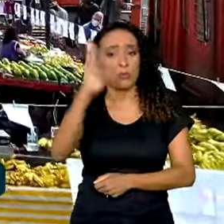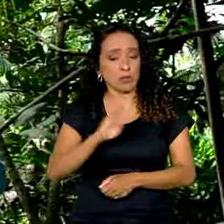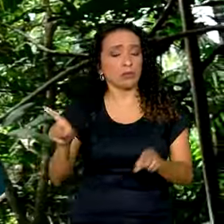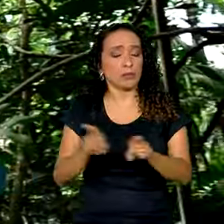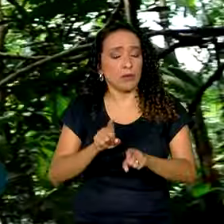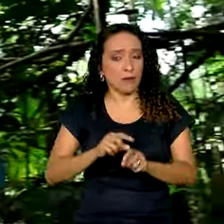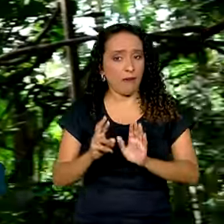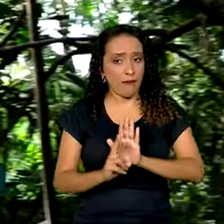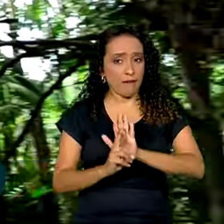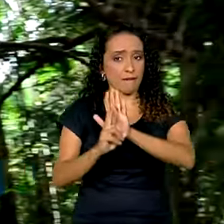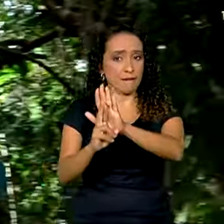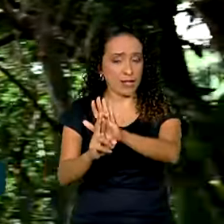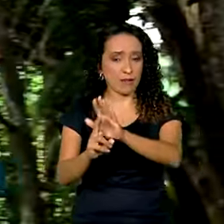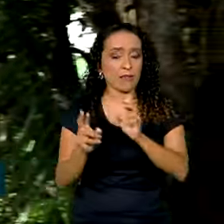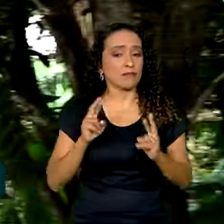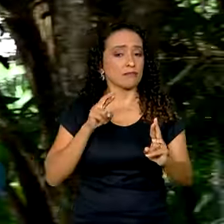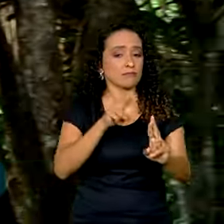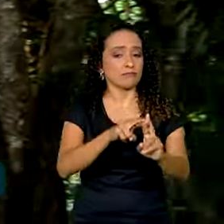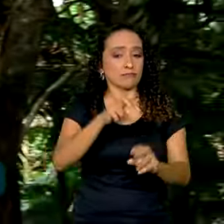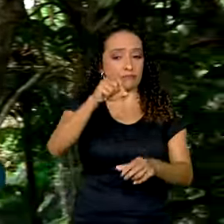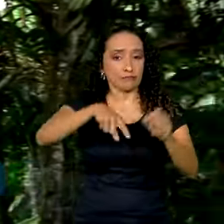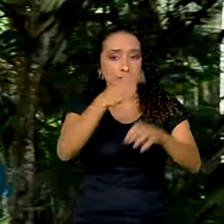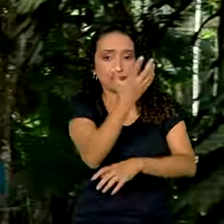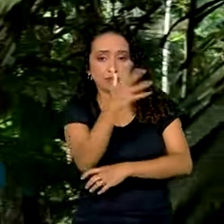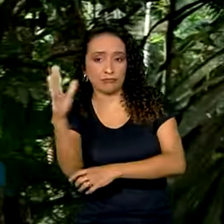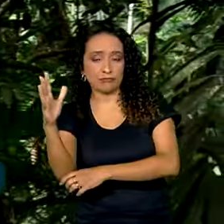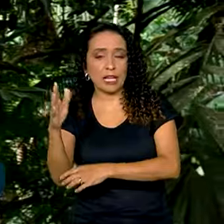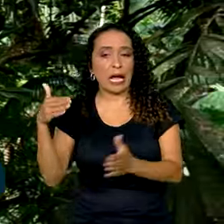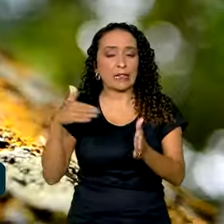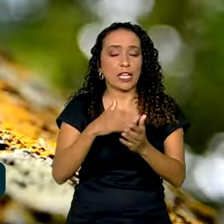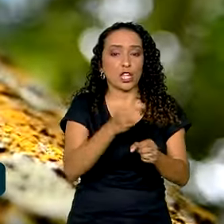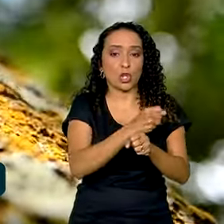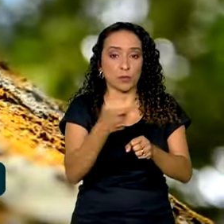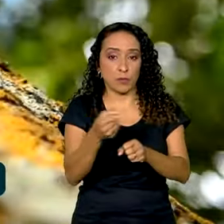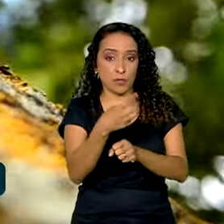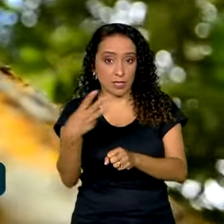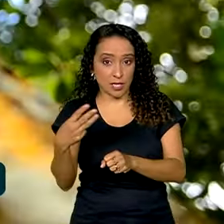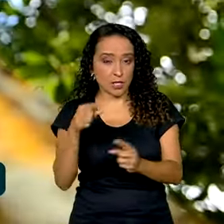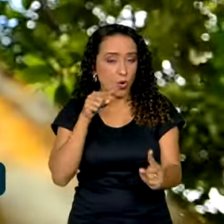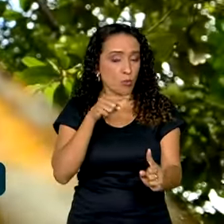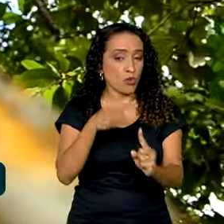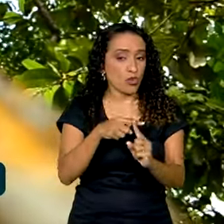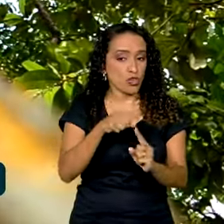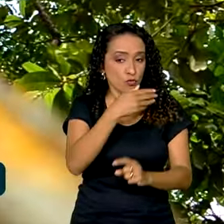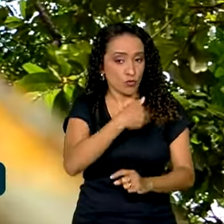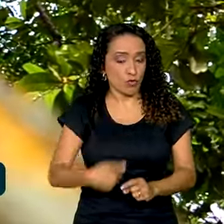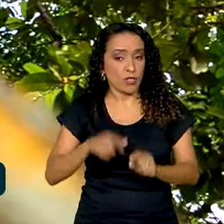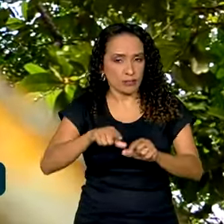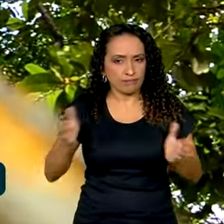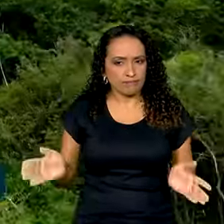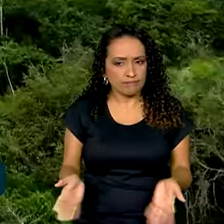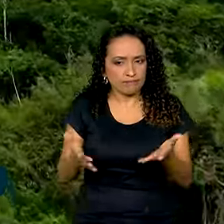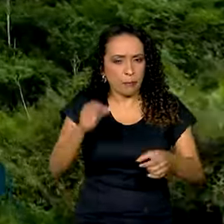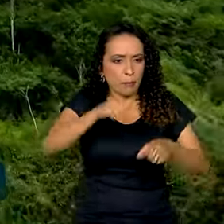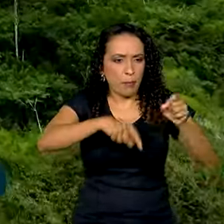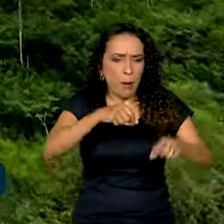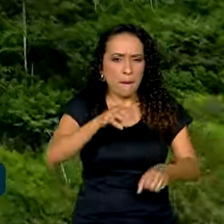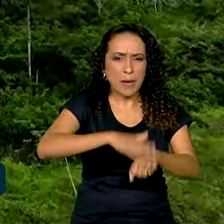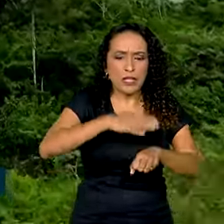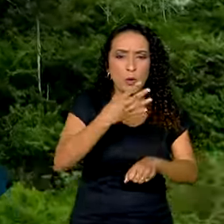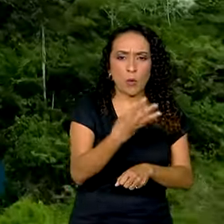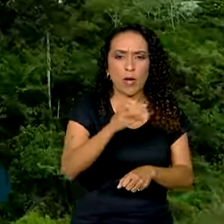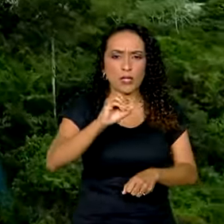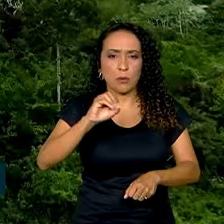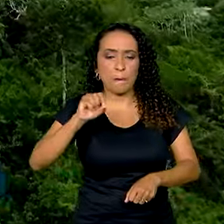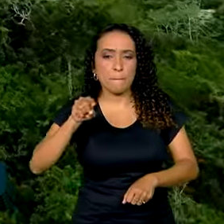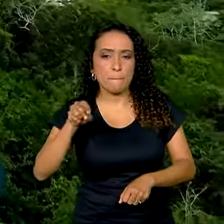referência na produção de florestas plantadas. Até 2030, a meta do governo é incentivar o plantio de mais 4 milhões